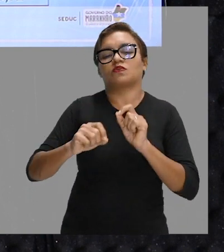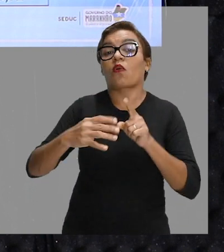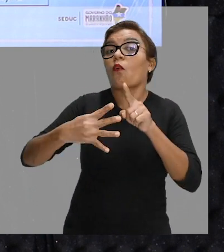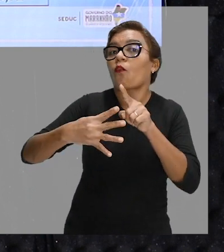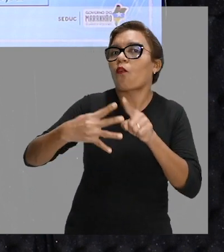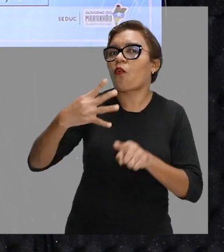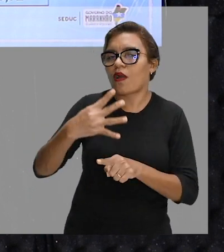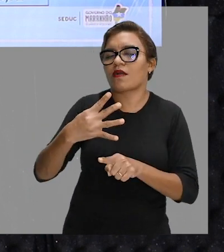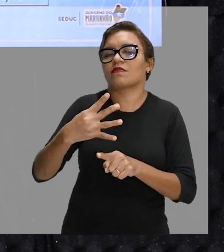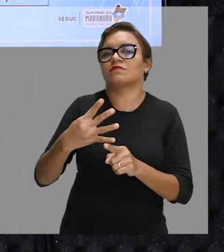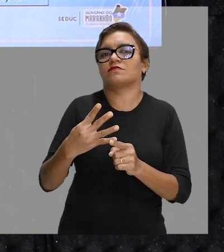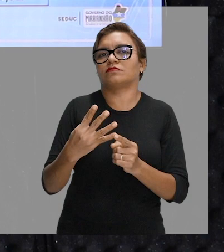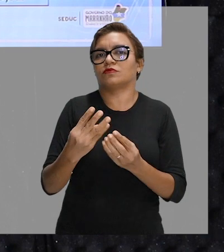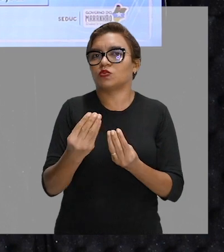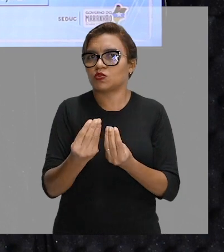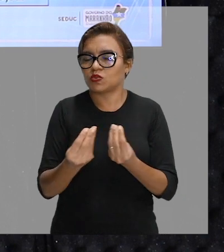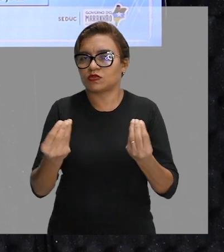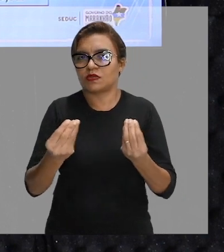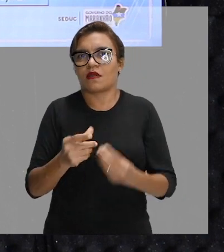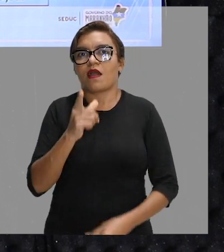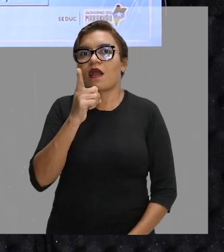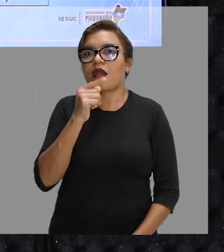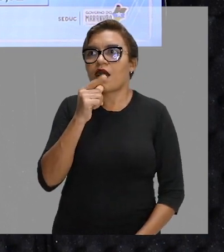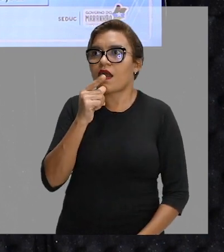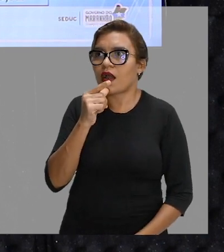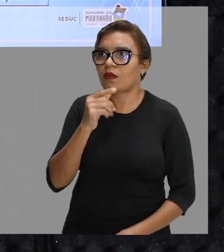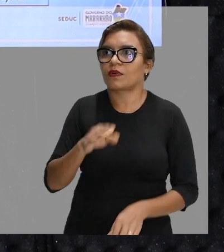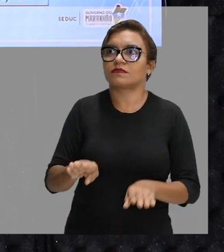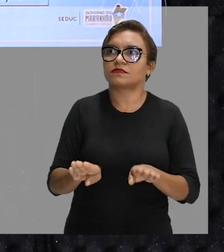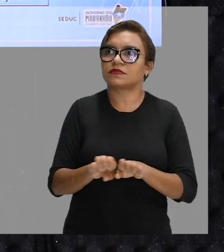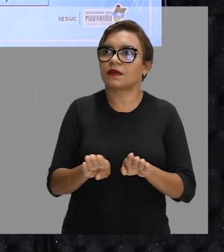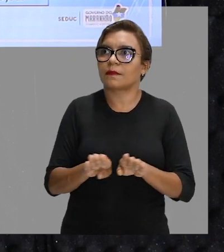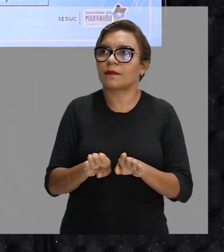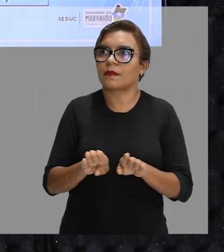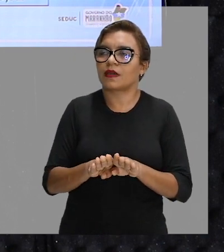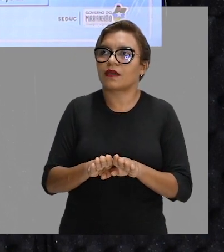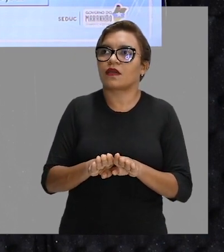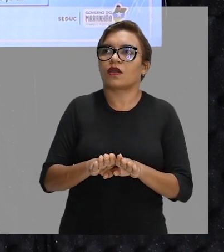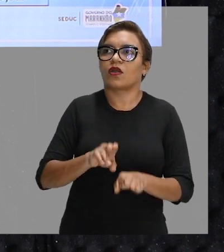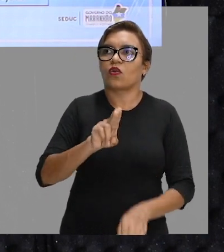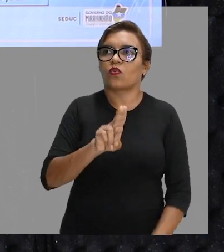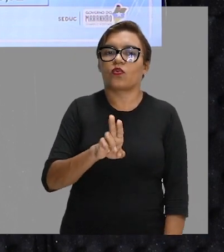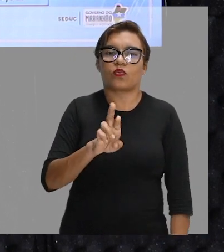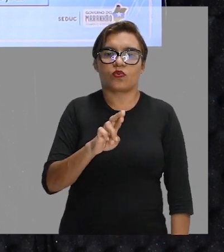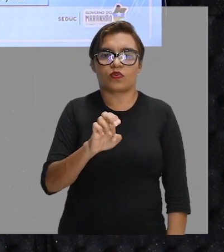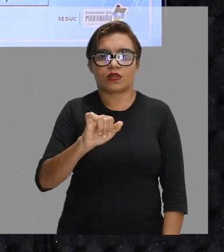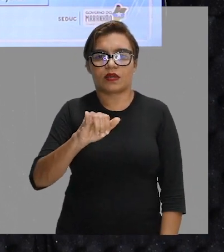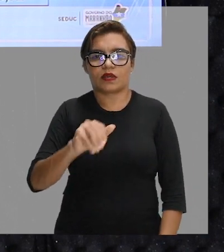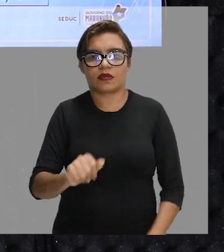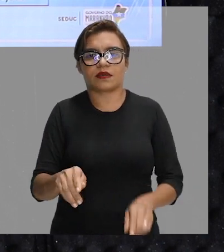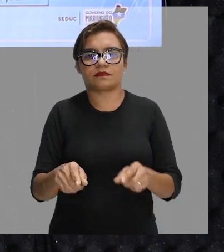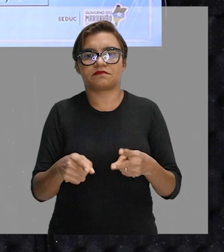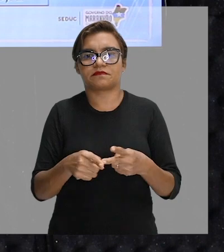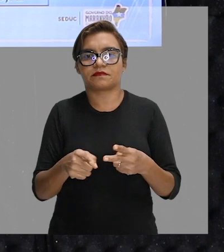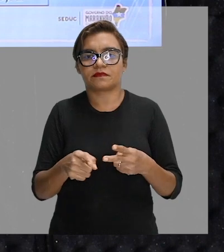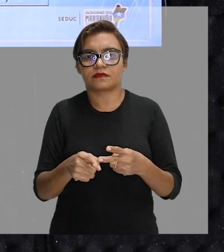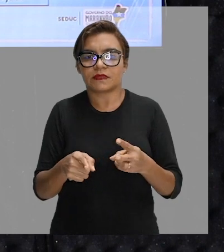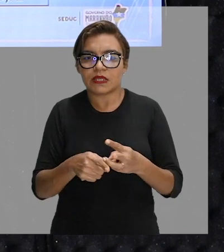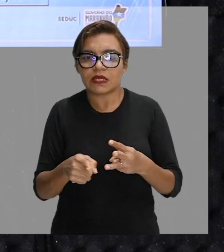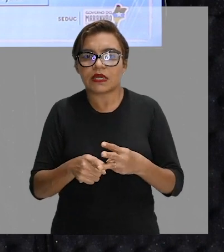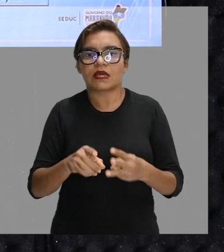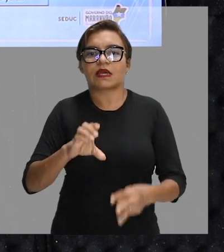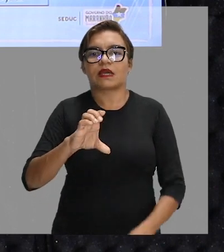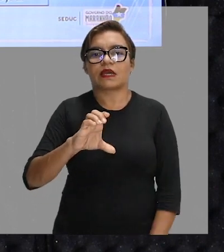4 soluções: água, ureia, glicose e cloreto de sódio, certo? Sal de